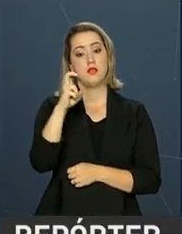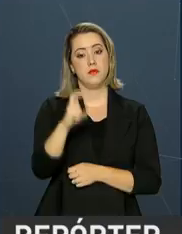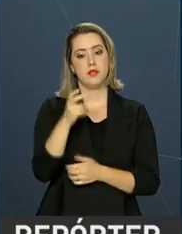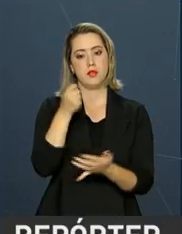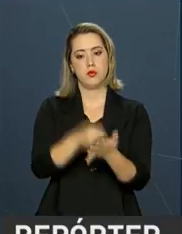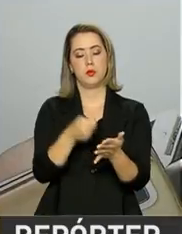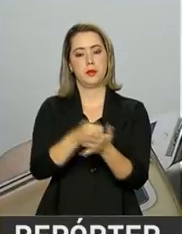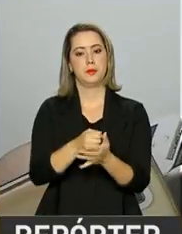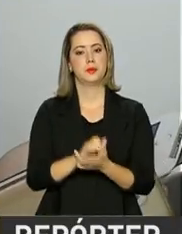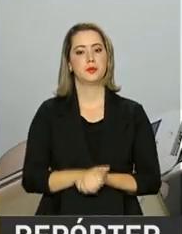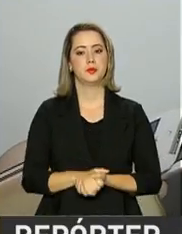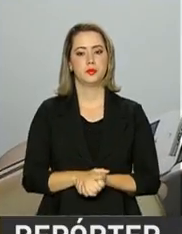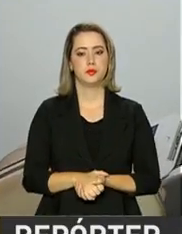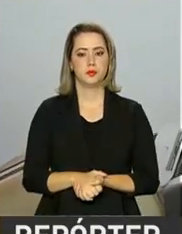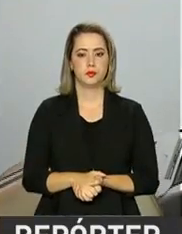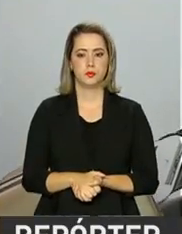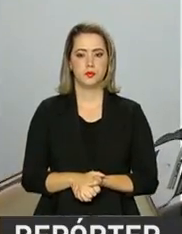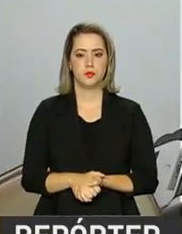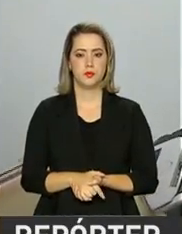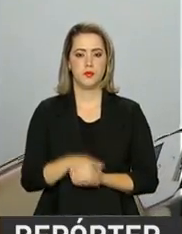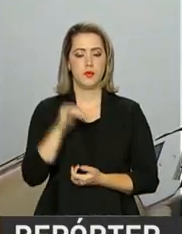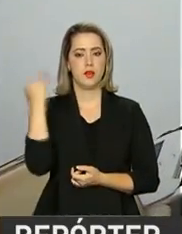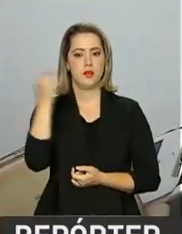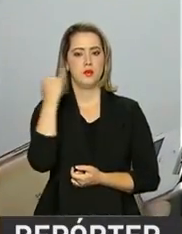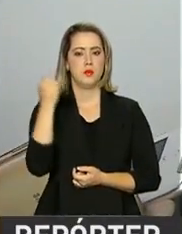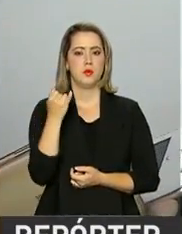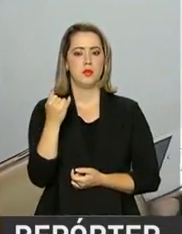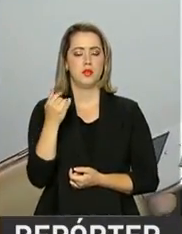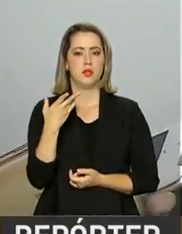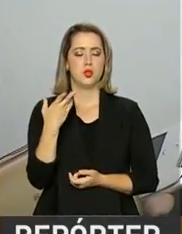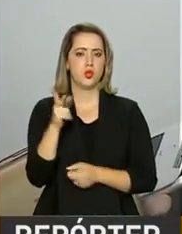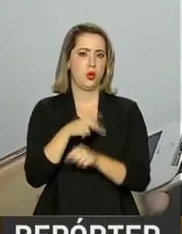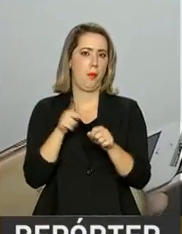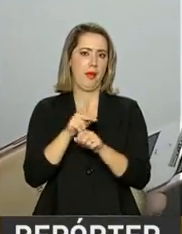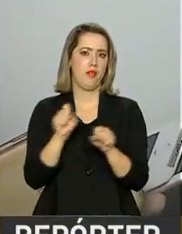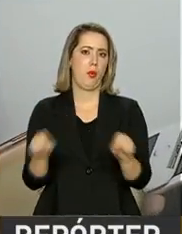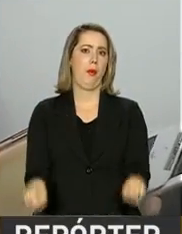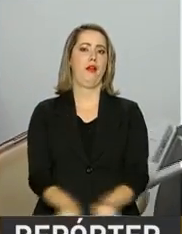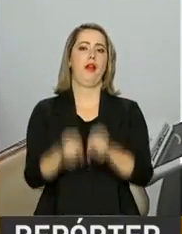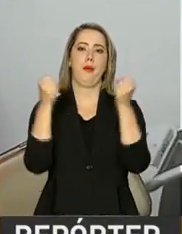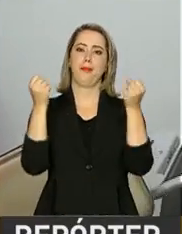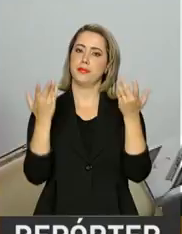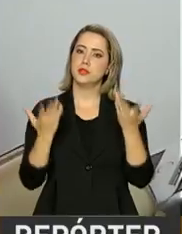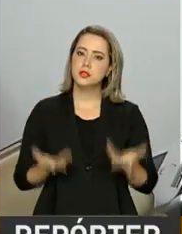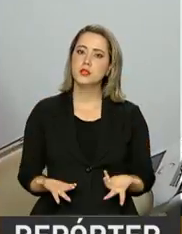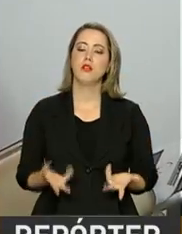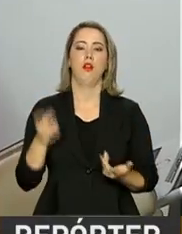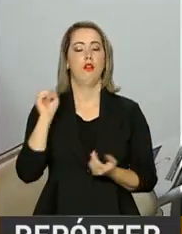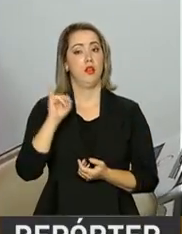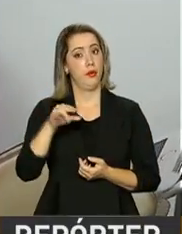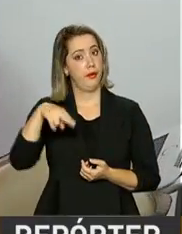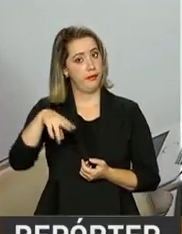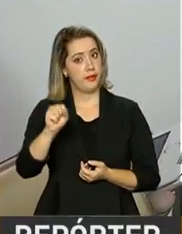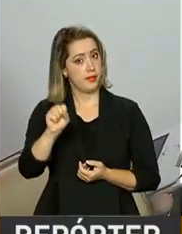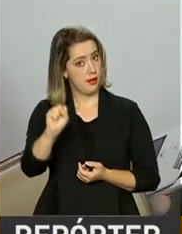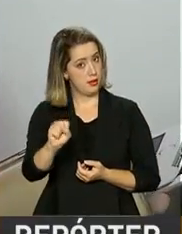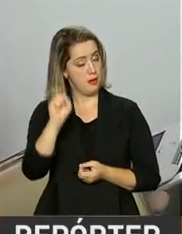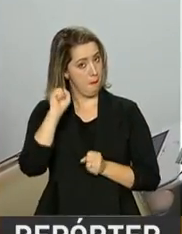de contribuição o importante é que o país não quebre e que a previdência consiga pagar aposentadoria